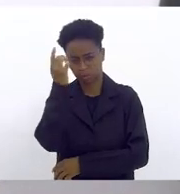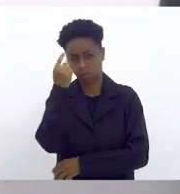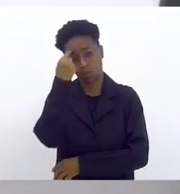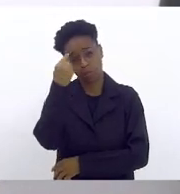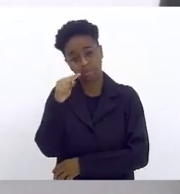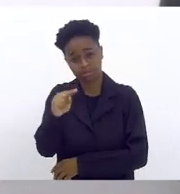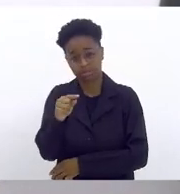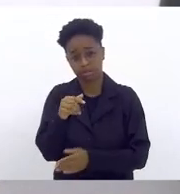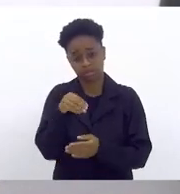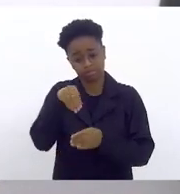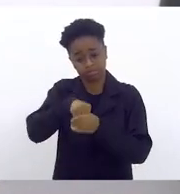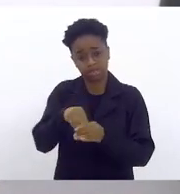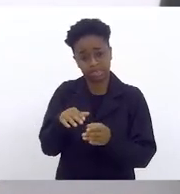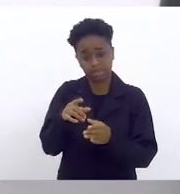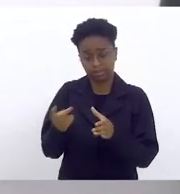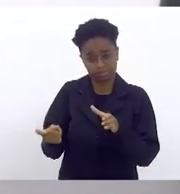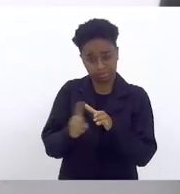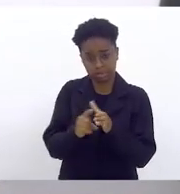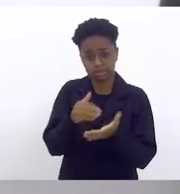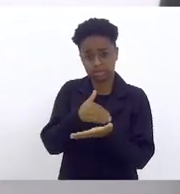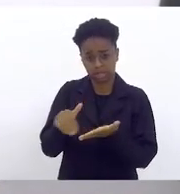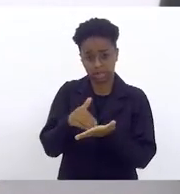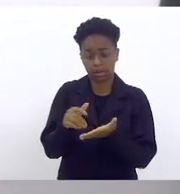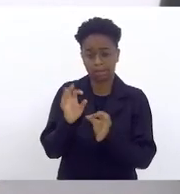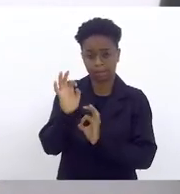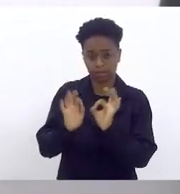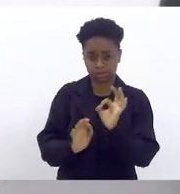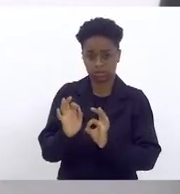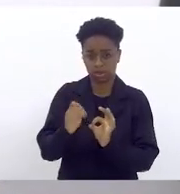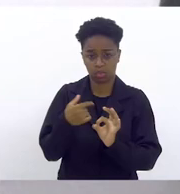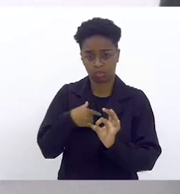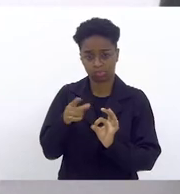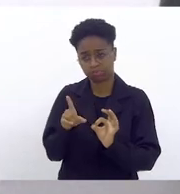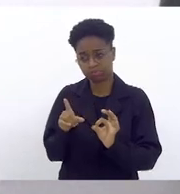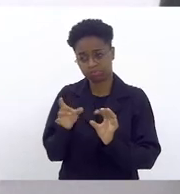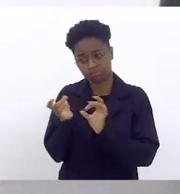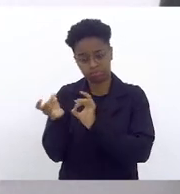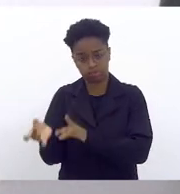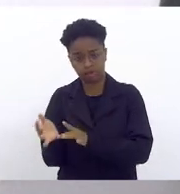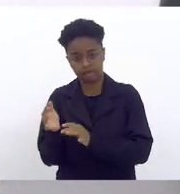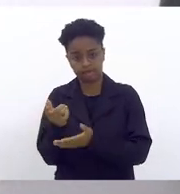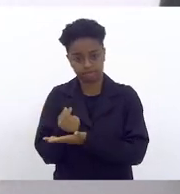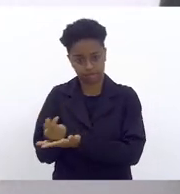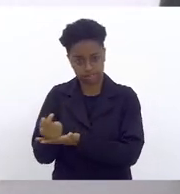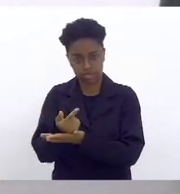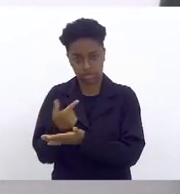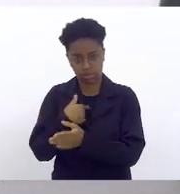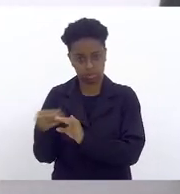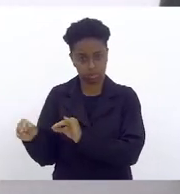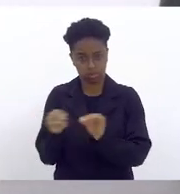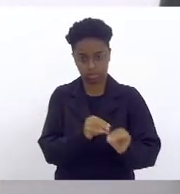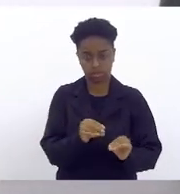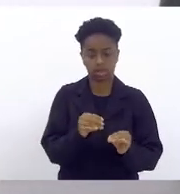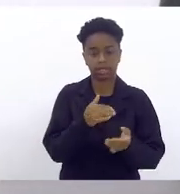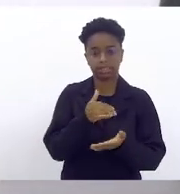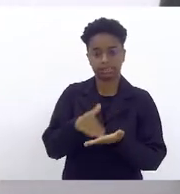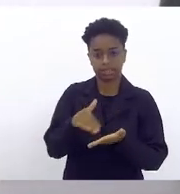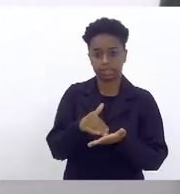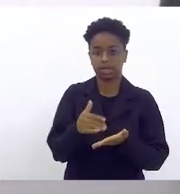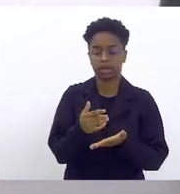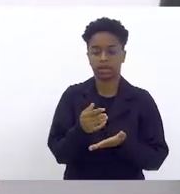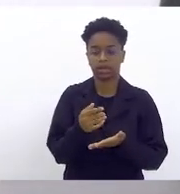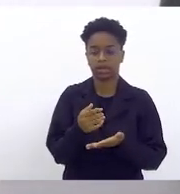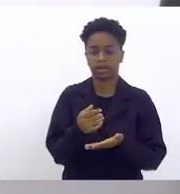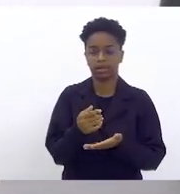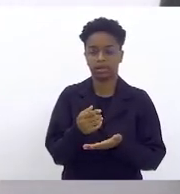de planejamento Quando eu sair da fazenda fui para o planejamento e aí eu liguei para o temporão e falei assim poxa tempo não queria